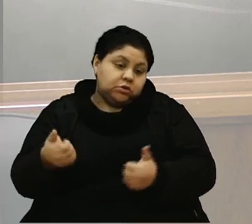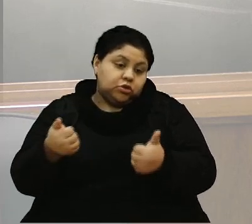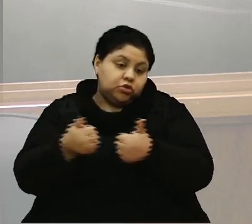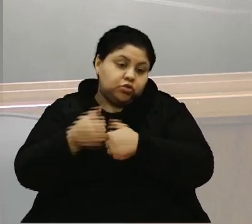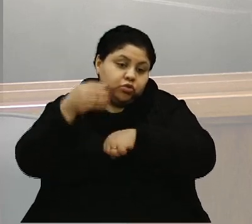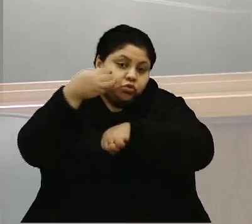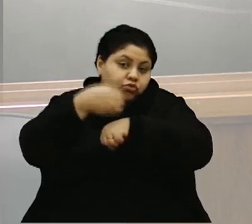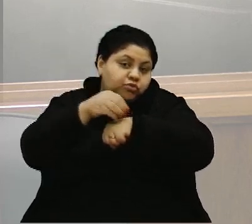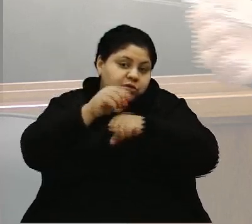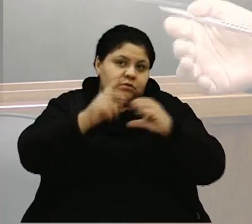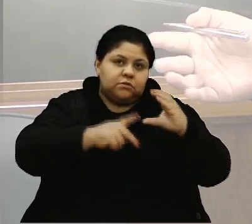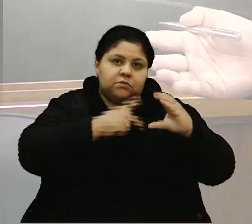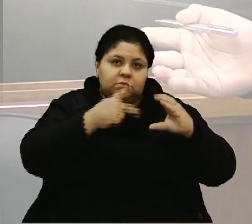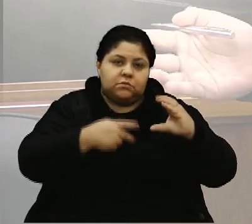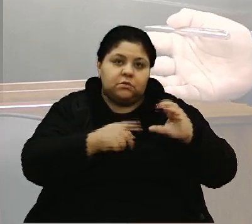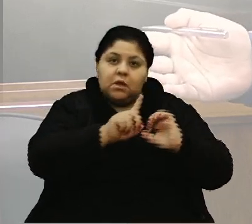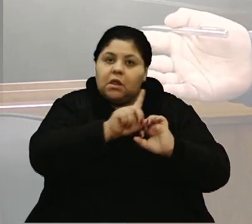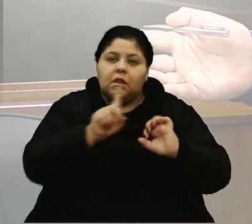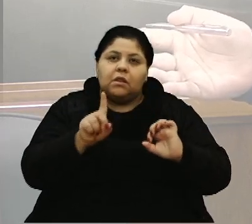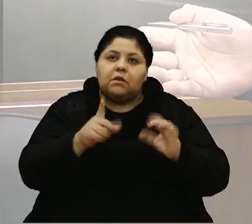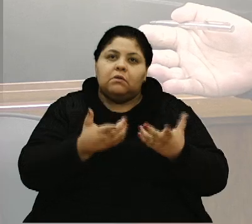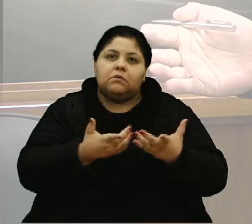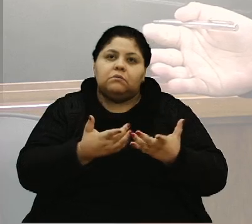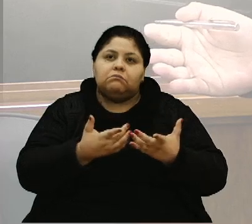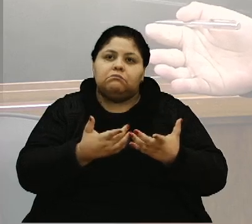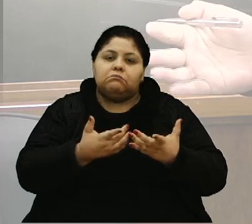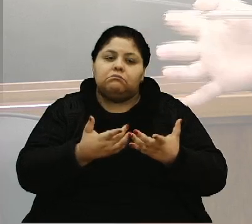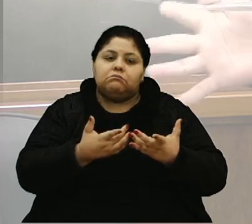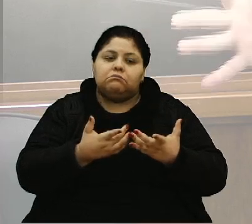indicações da Câmara. Não, mas ele não